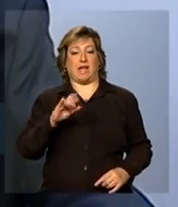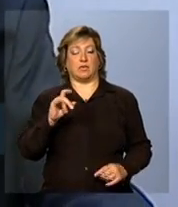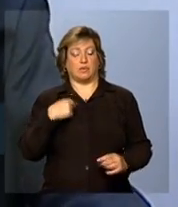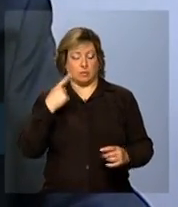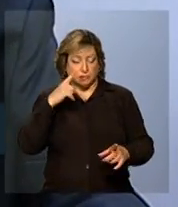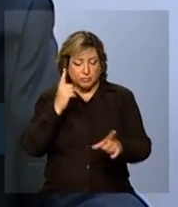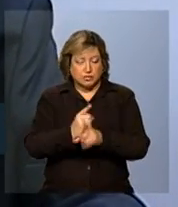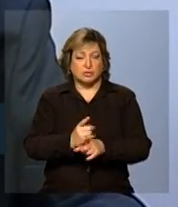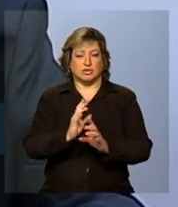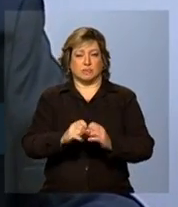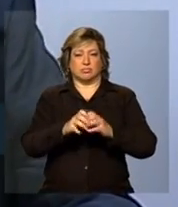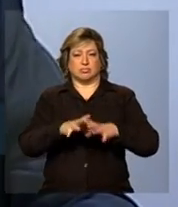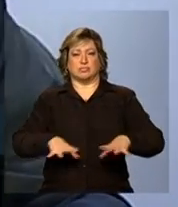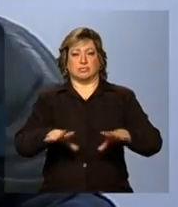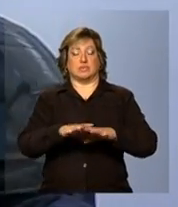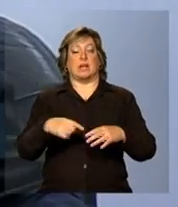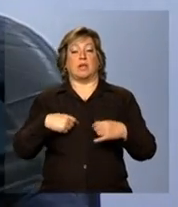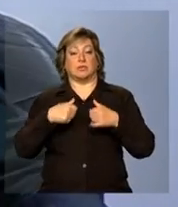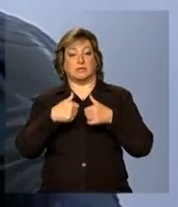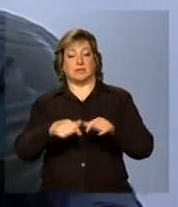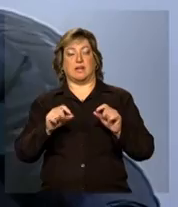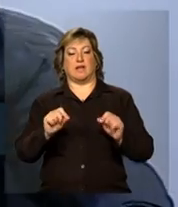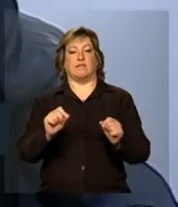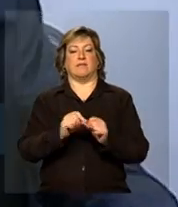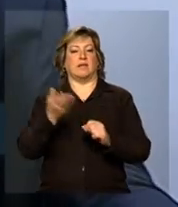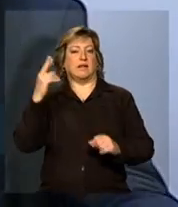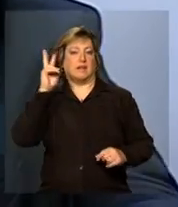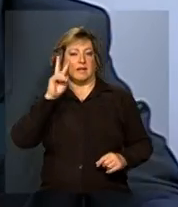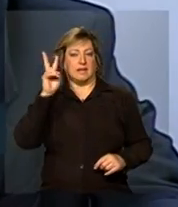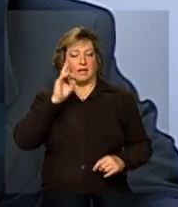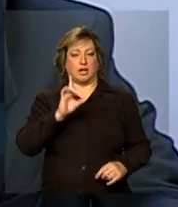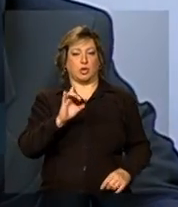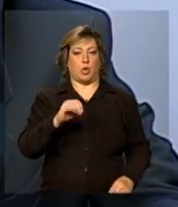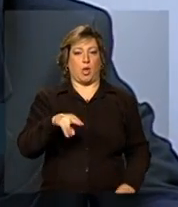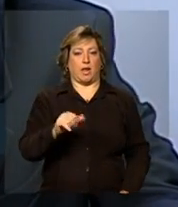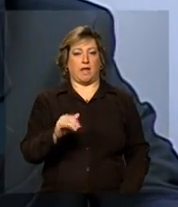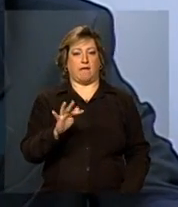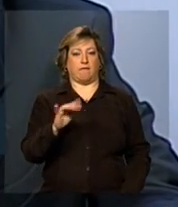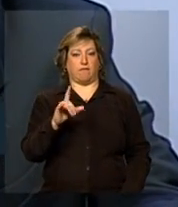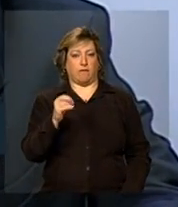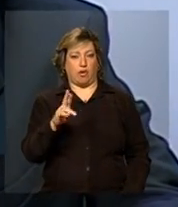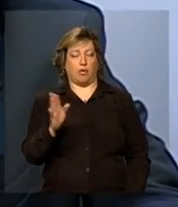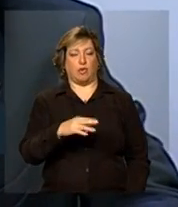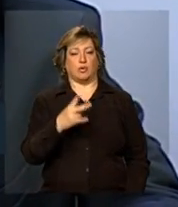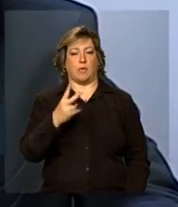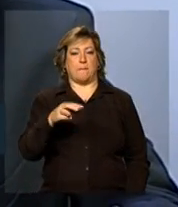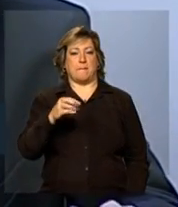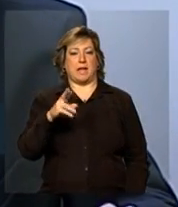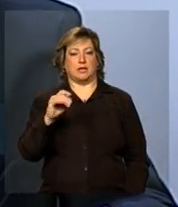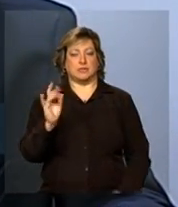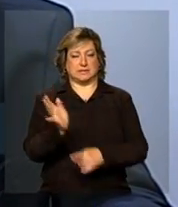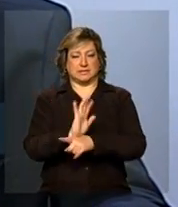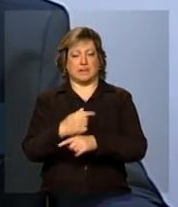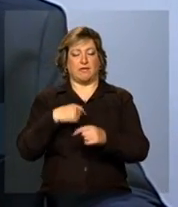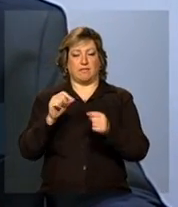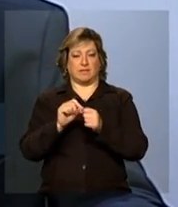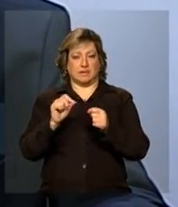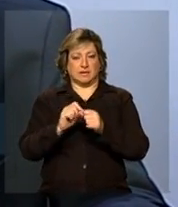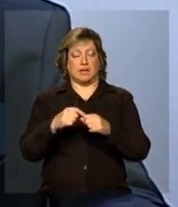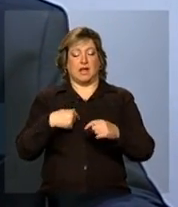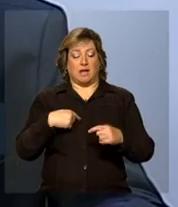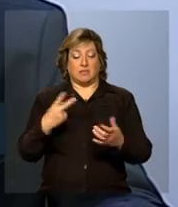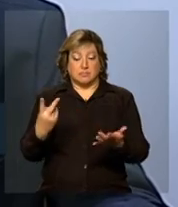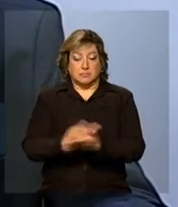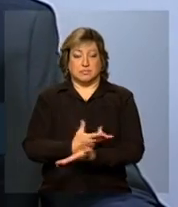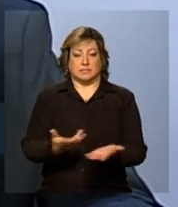descobri. Eu estava em cartaz fazendo Dona Flor e seus dois maridos, que eu fiz 5 anos. Quero avisar também aos senhores que nesse período